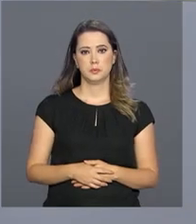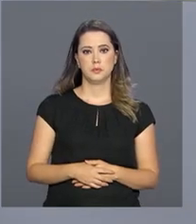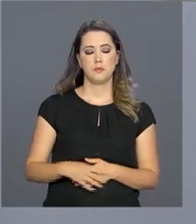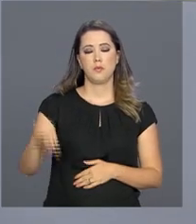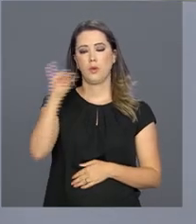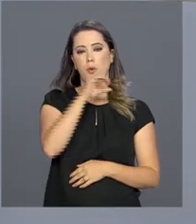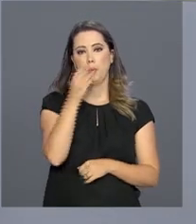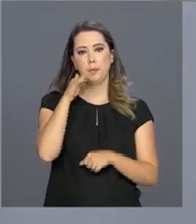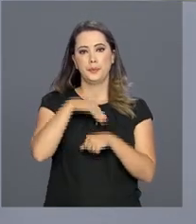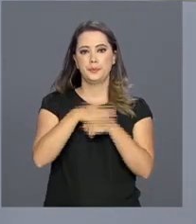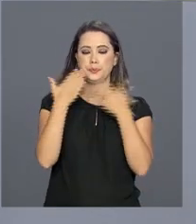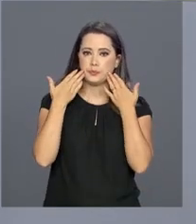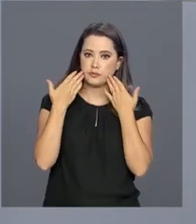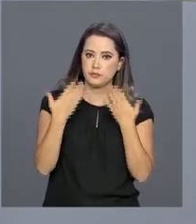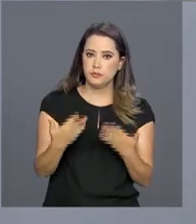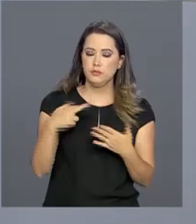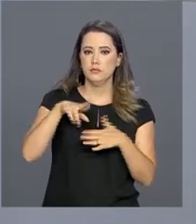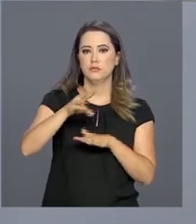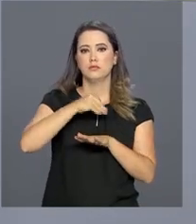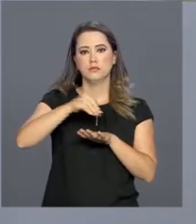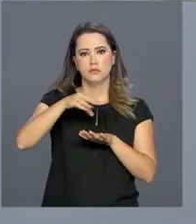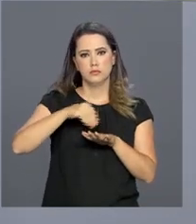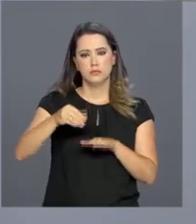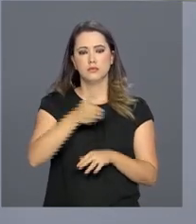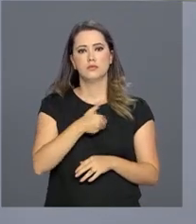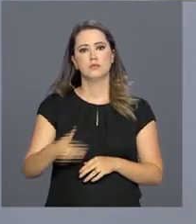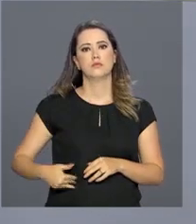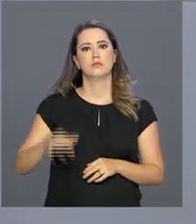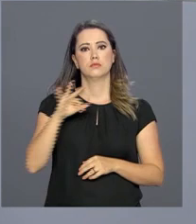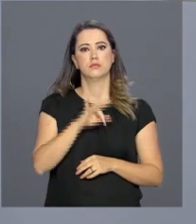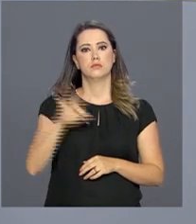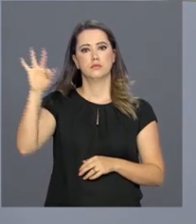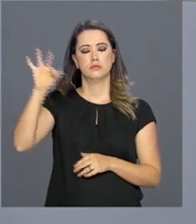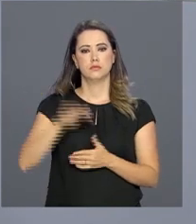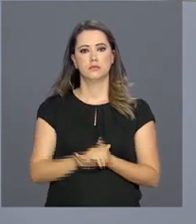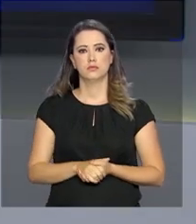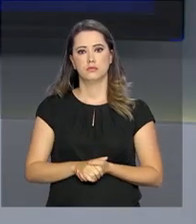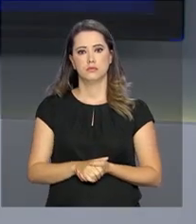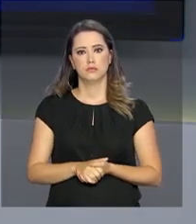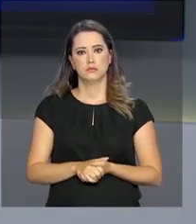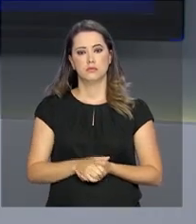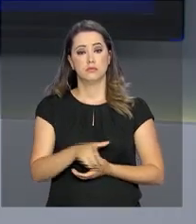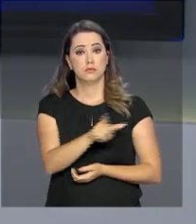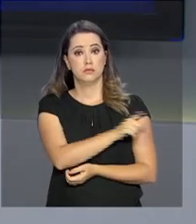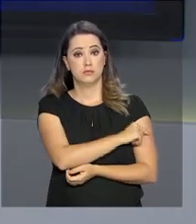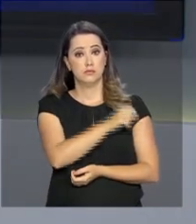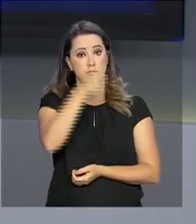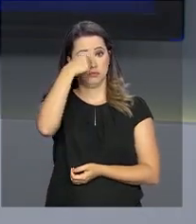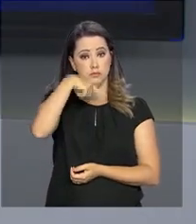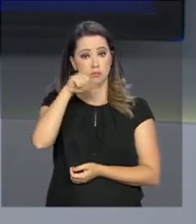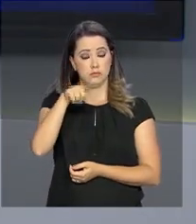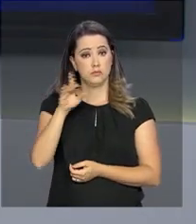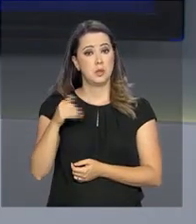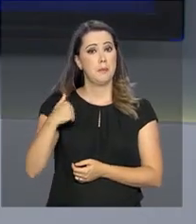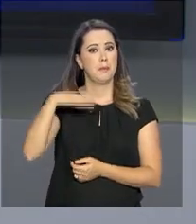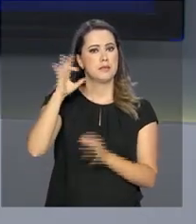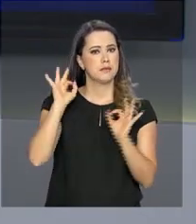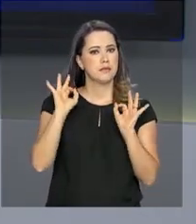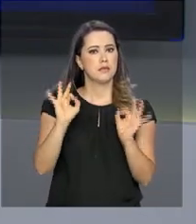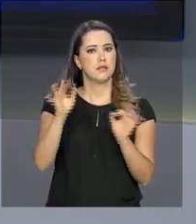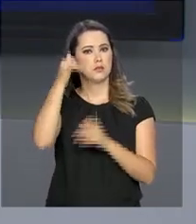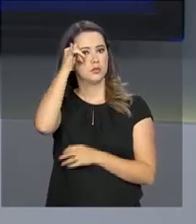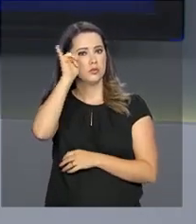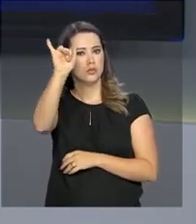Olá, boa noite. Começa agora o Repórter NBR com as notícias do governo federal. A vacina contra a gripe é a forma mais efetiva